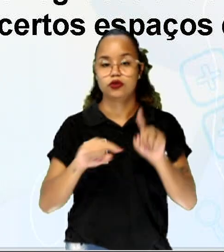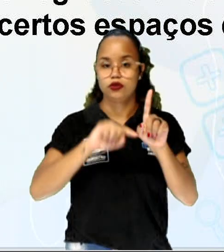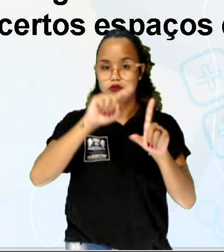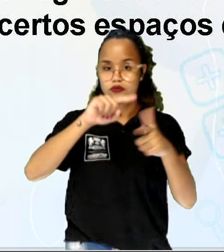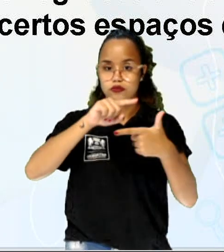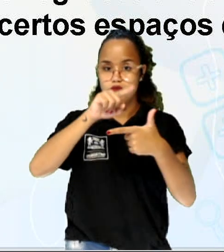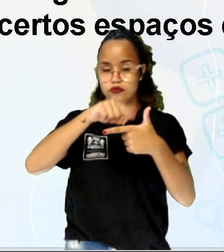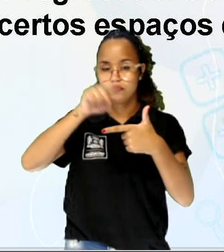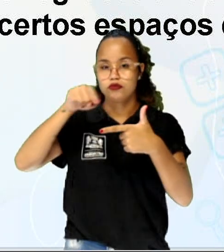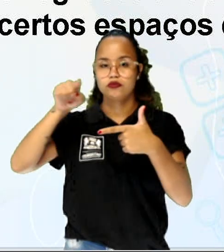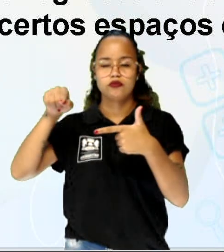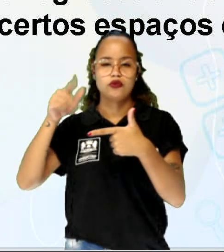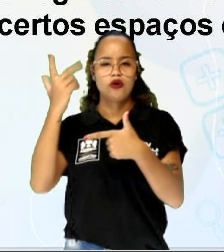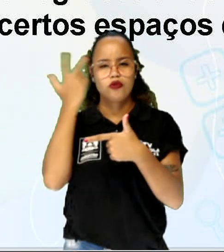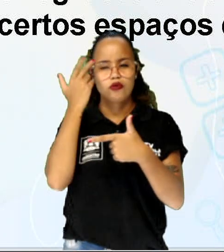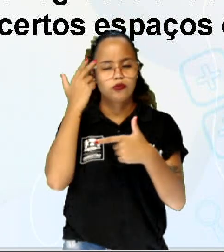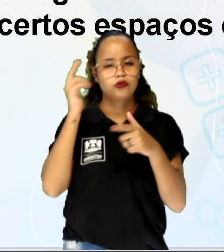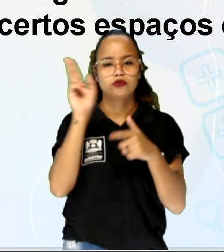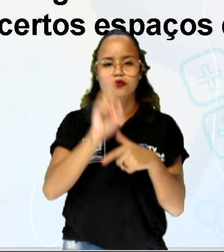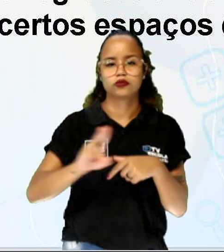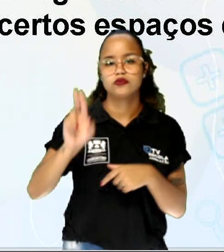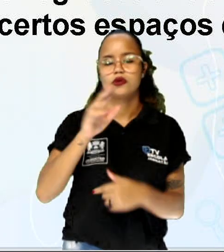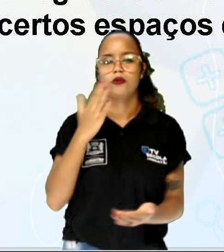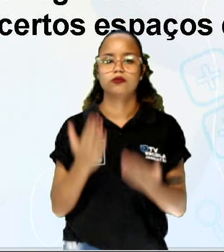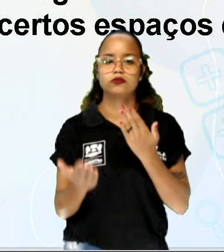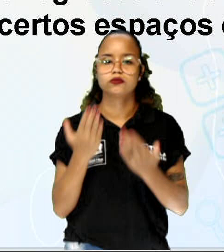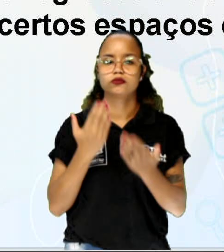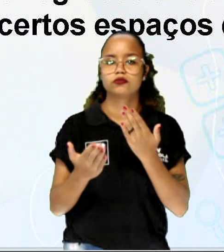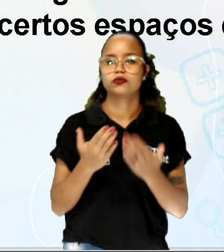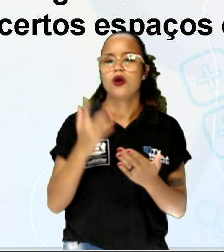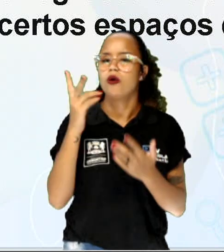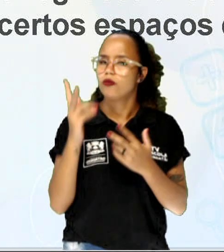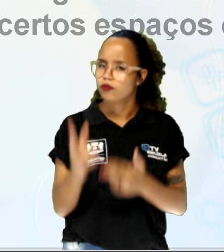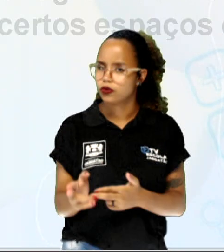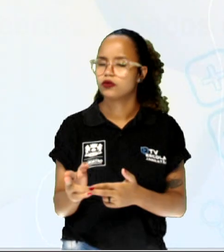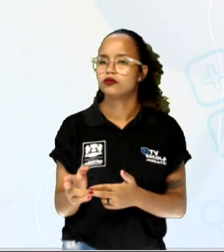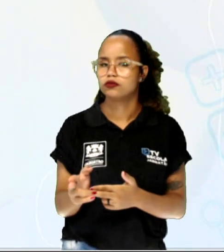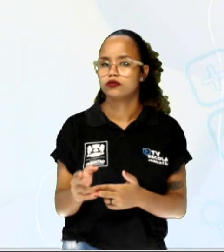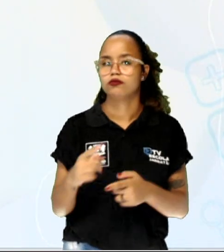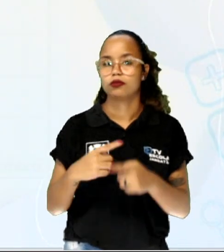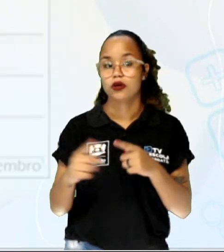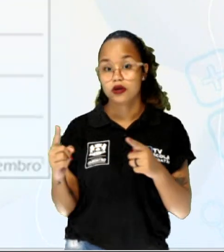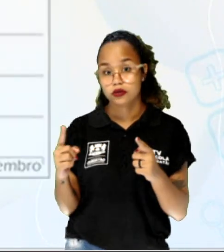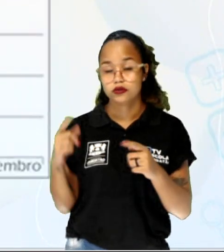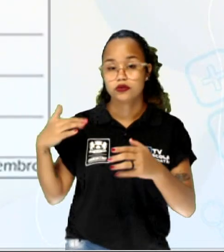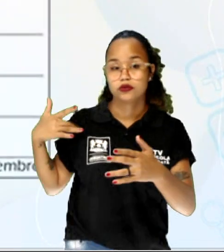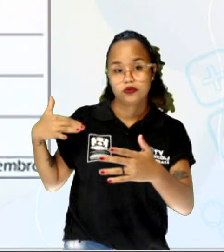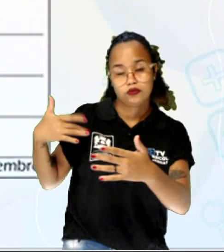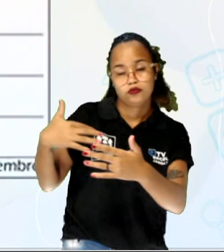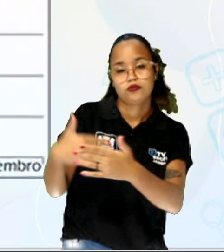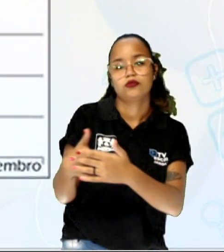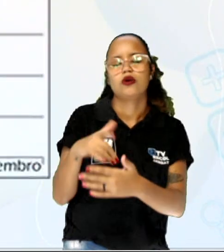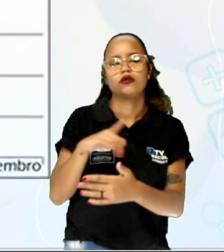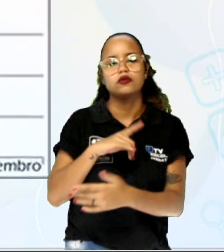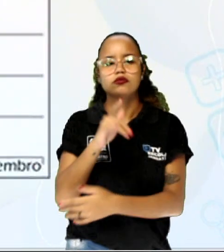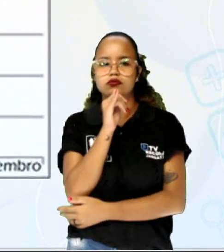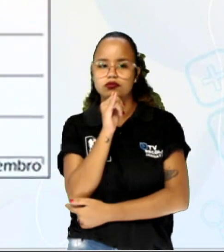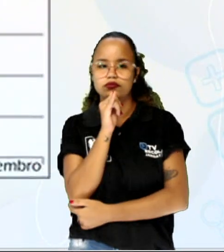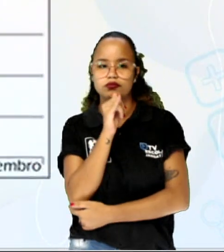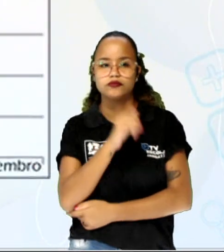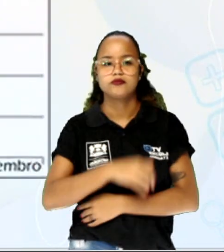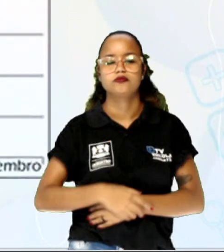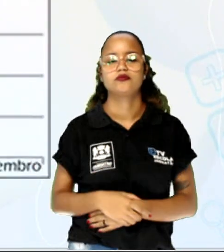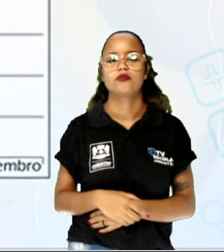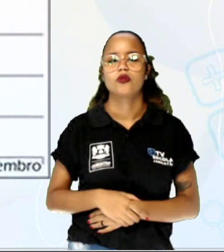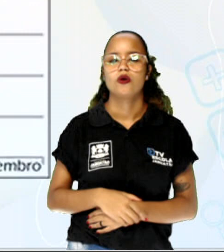gente normalmente usa ele para comparar uma mesma grandeza ao longo do tempo. E aí tem um exemplo, é